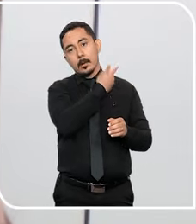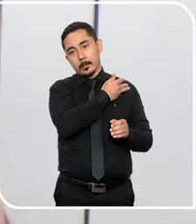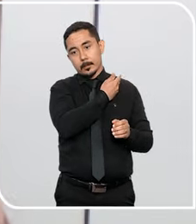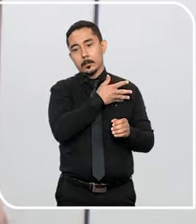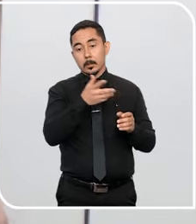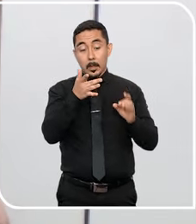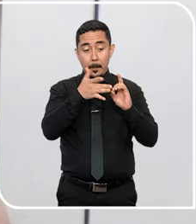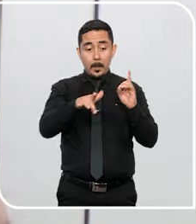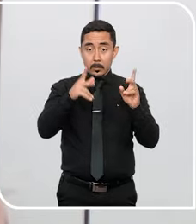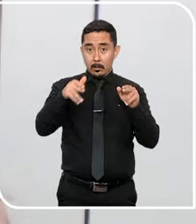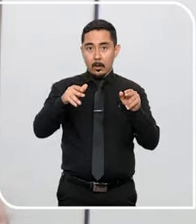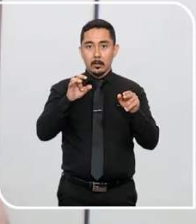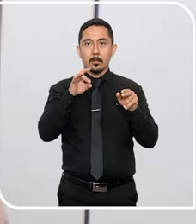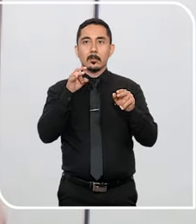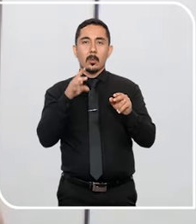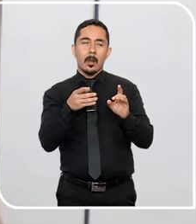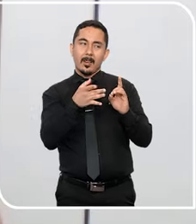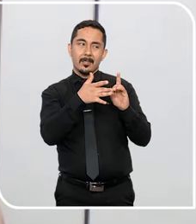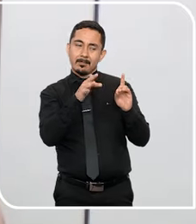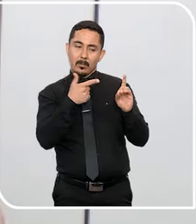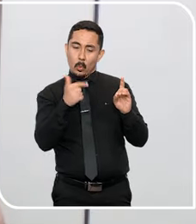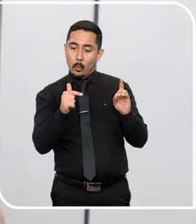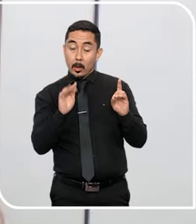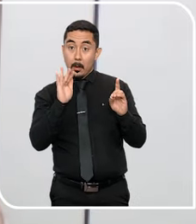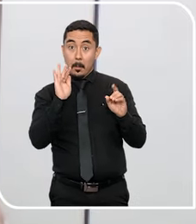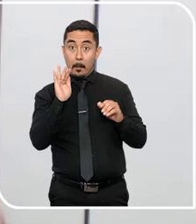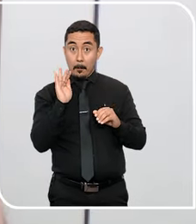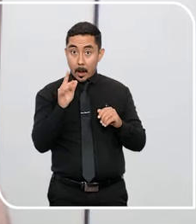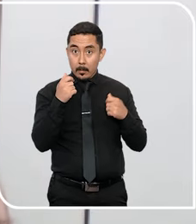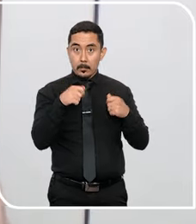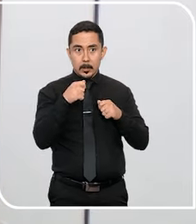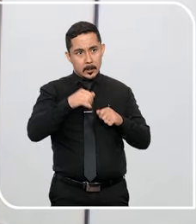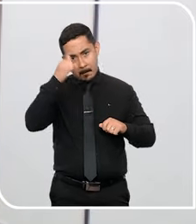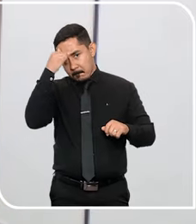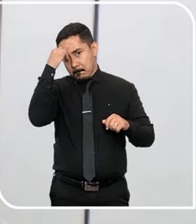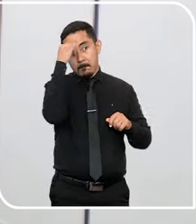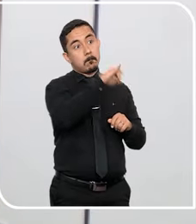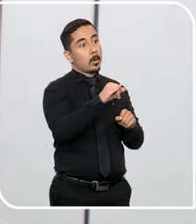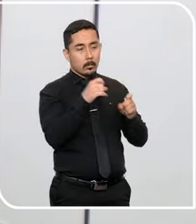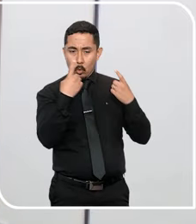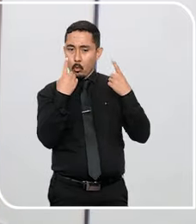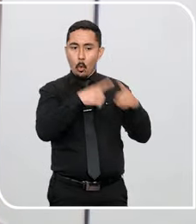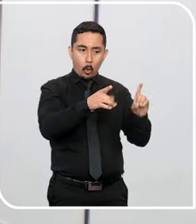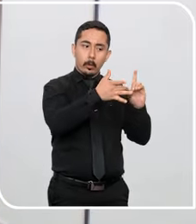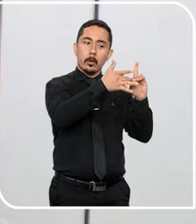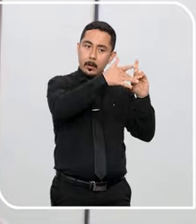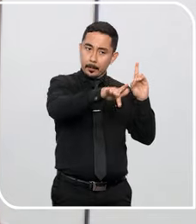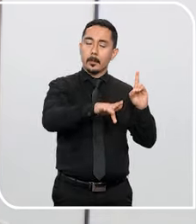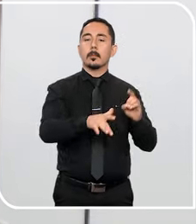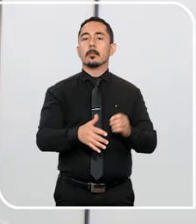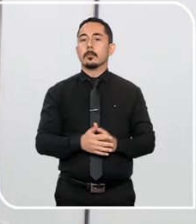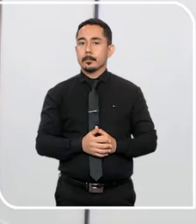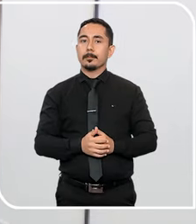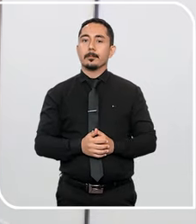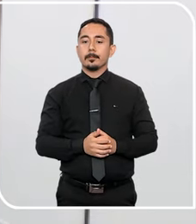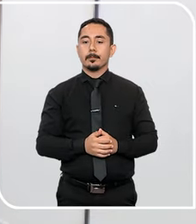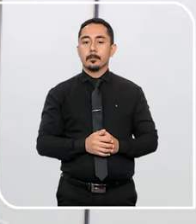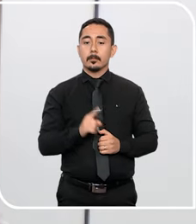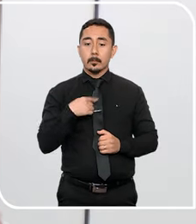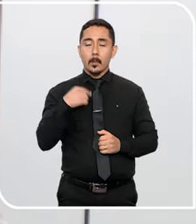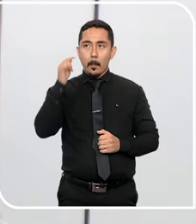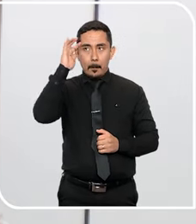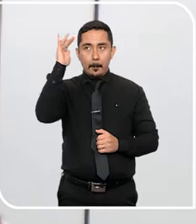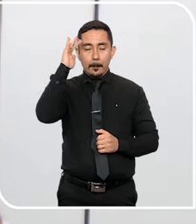e no capacitismo eu acho que é a mesma coisa Não basta ser não ser capacitista a gente precisa ser anticapacitista